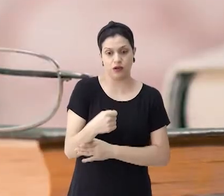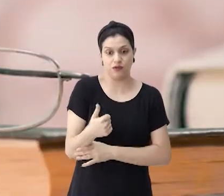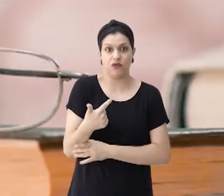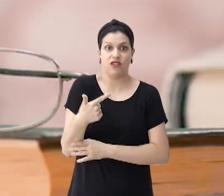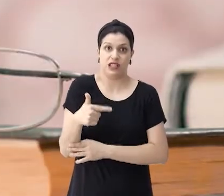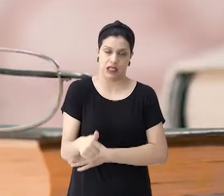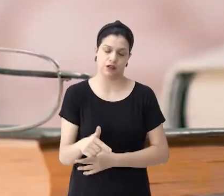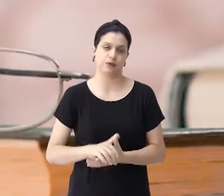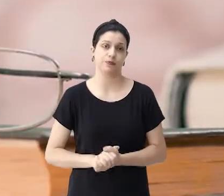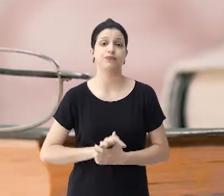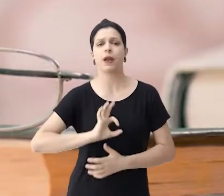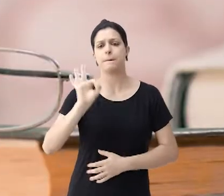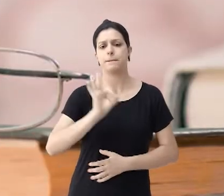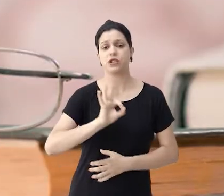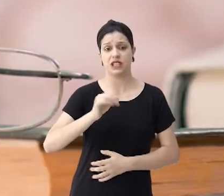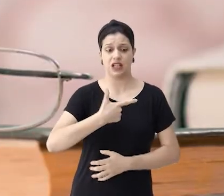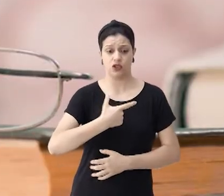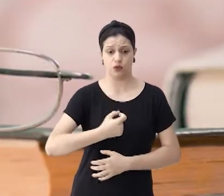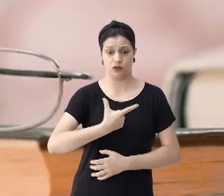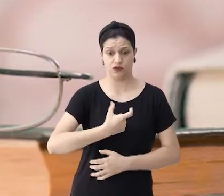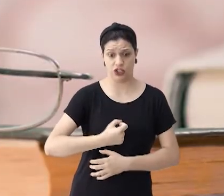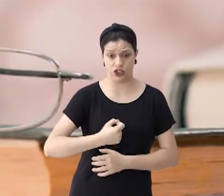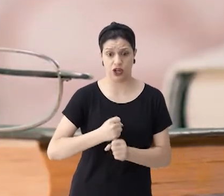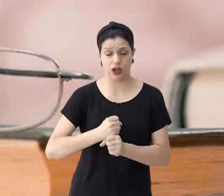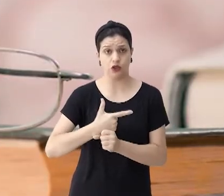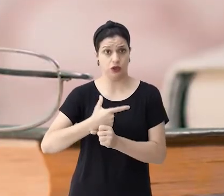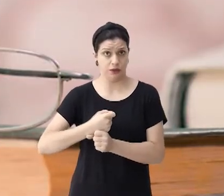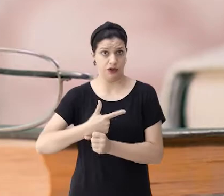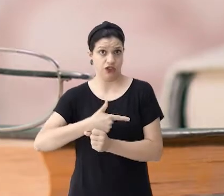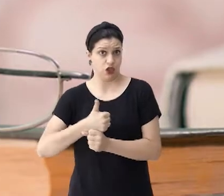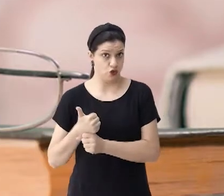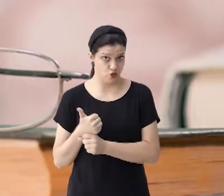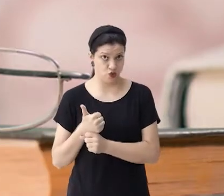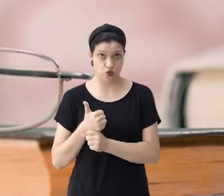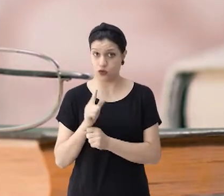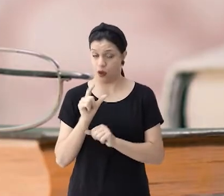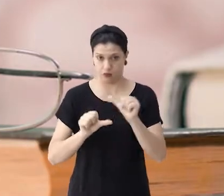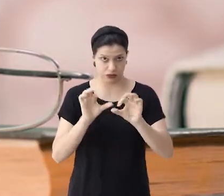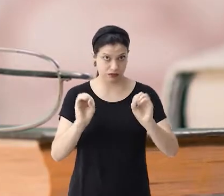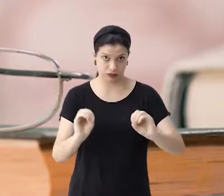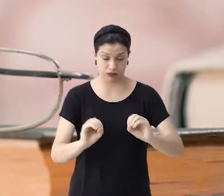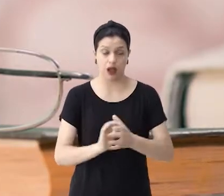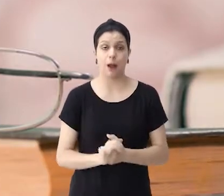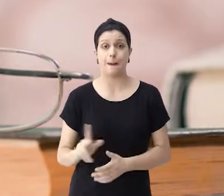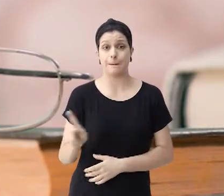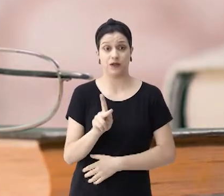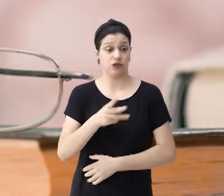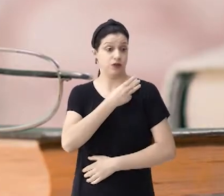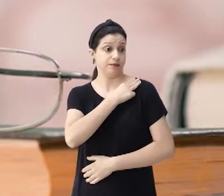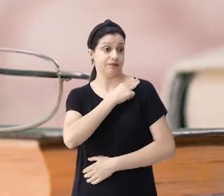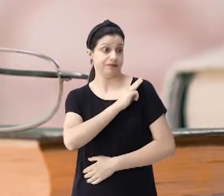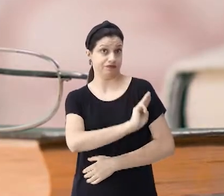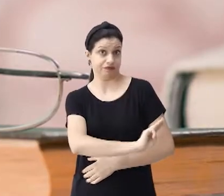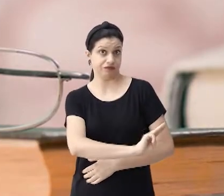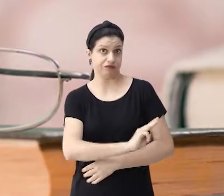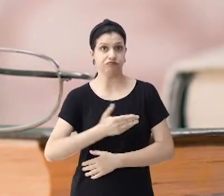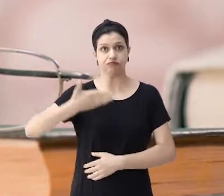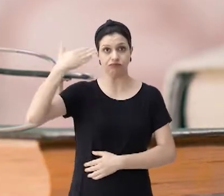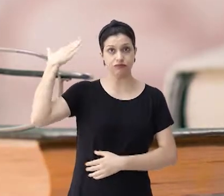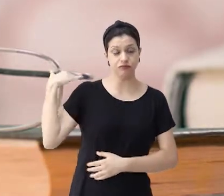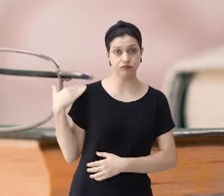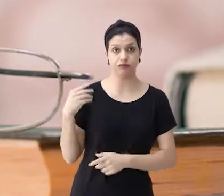As porcentagens de 2020 e 2021 ficam inalteradas. Os professores de nível médio, aqueles que